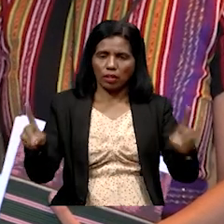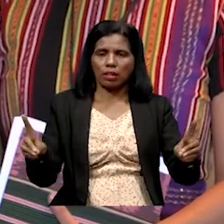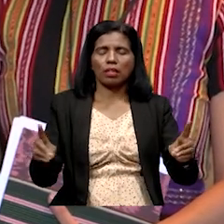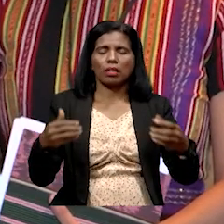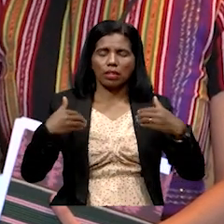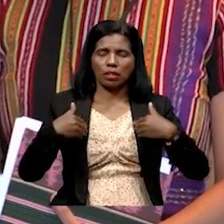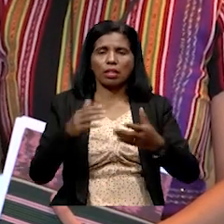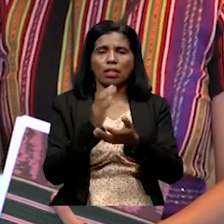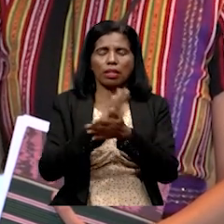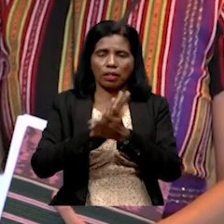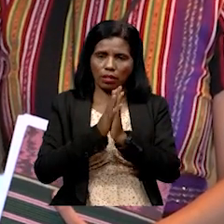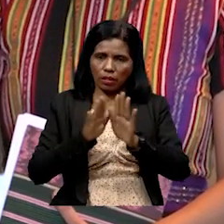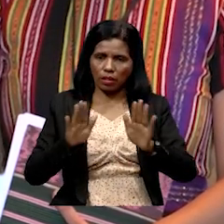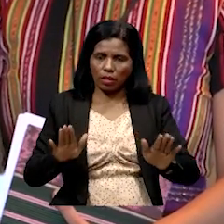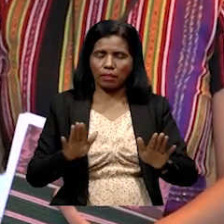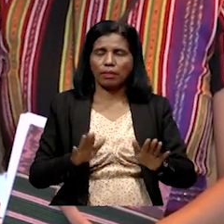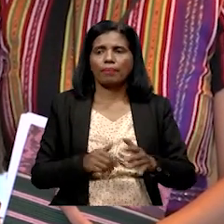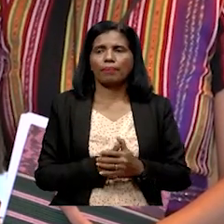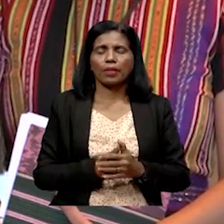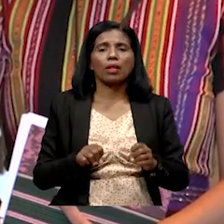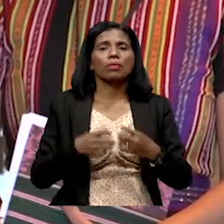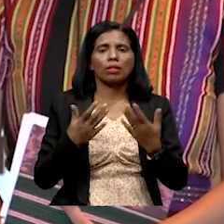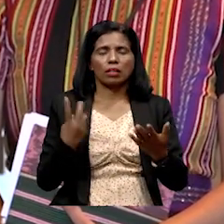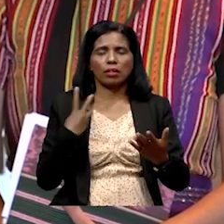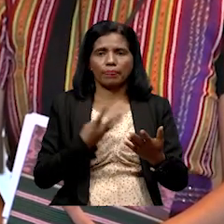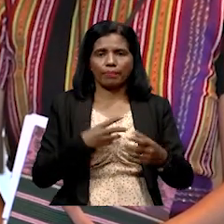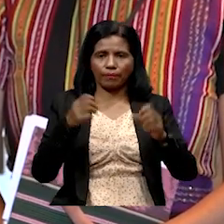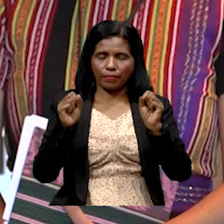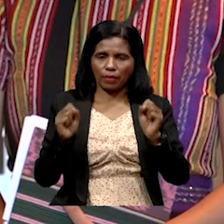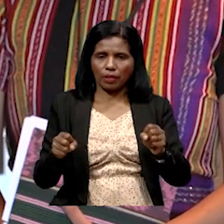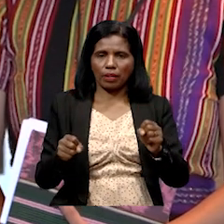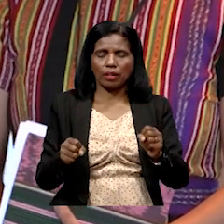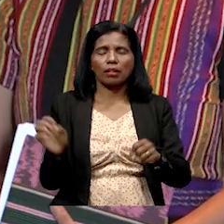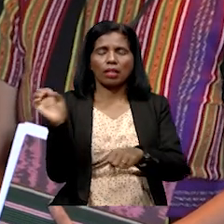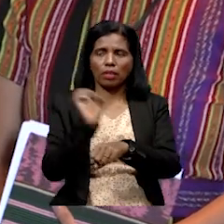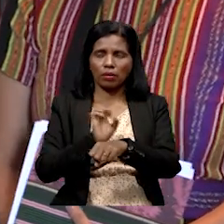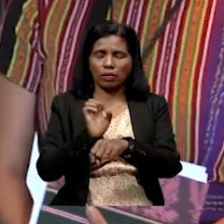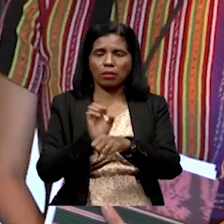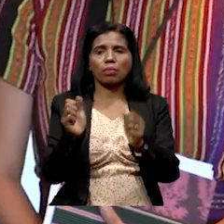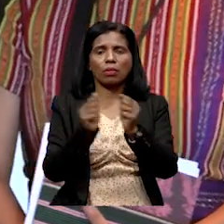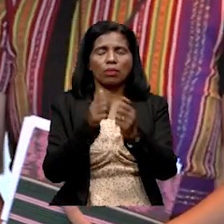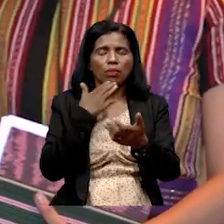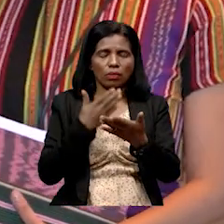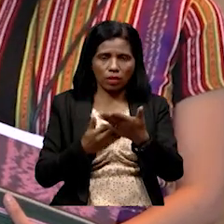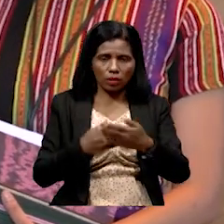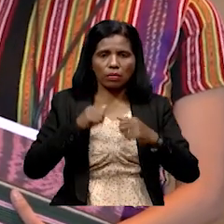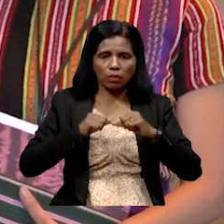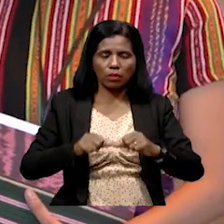hametin dame i hare wensa ita bok ita ne ekonomia ne diria klau ba oin